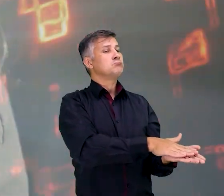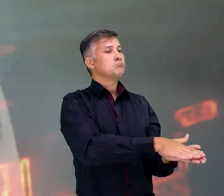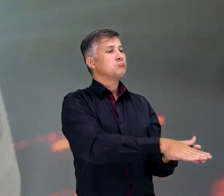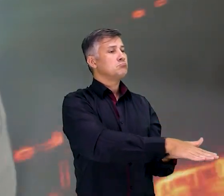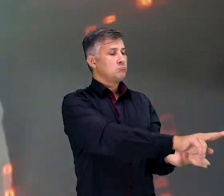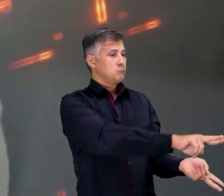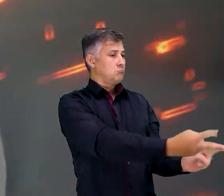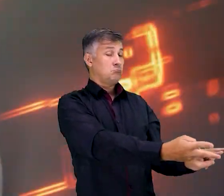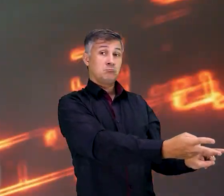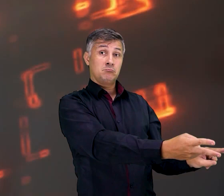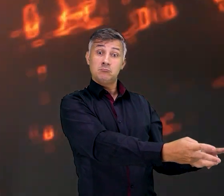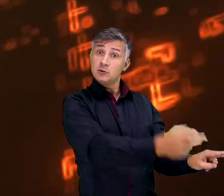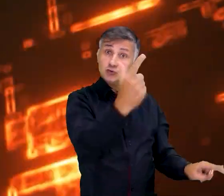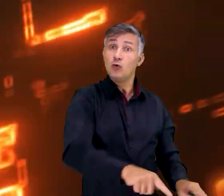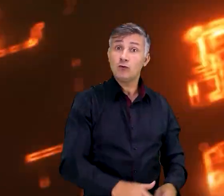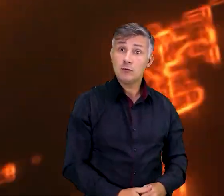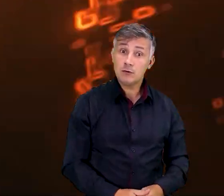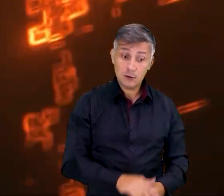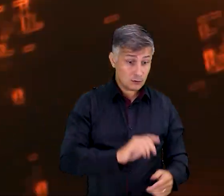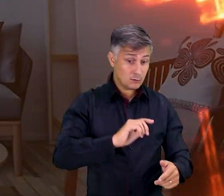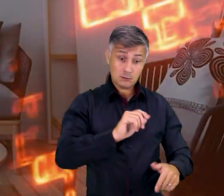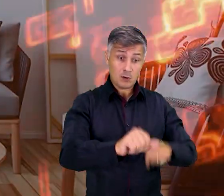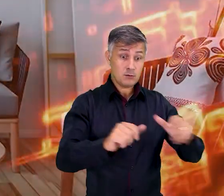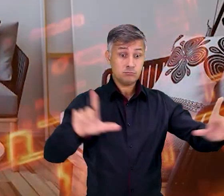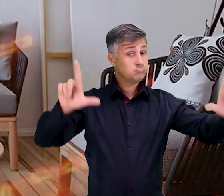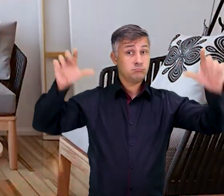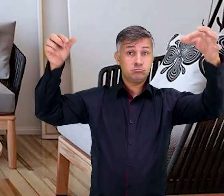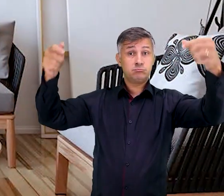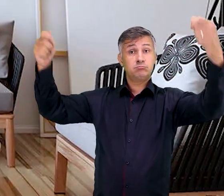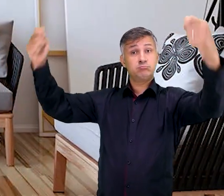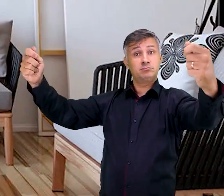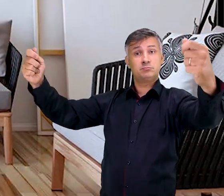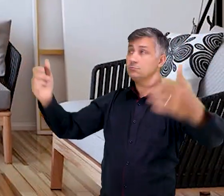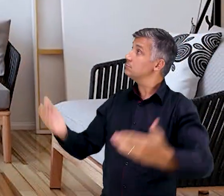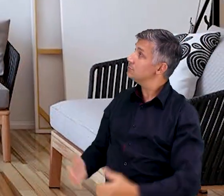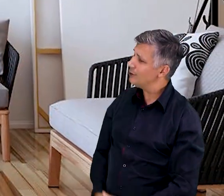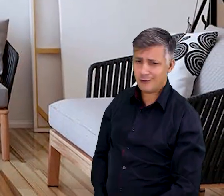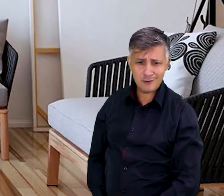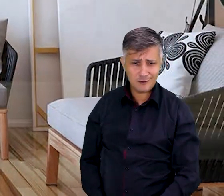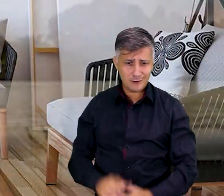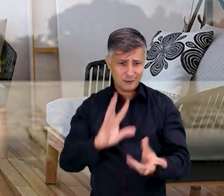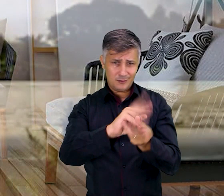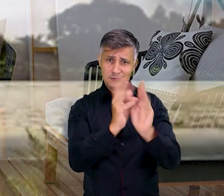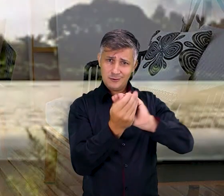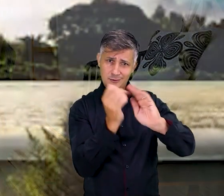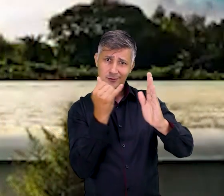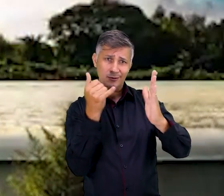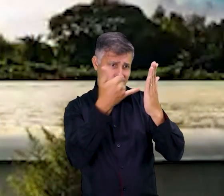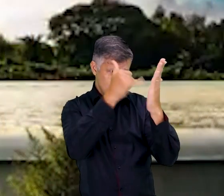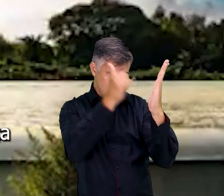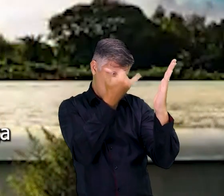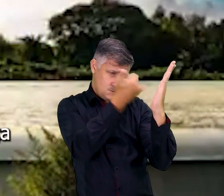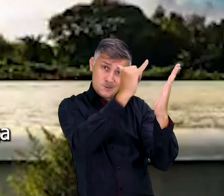impressões artísticas e transformar ela no tradicional quadro de pendurar em paredes. Uma escultura digital